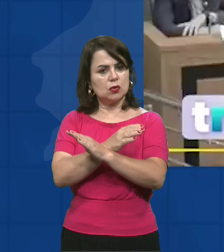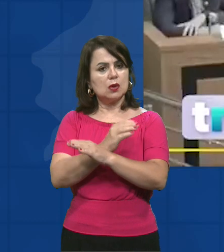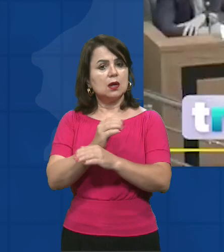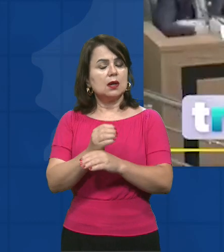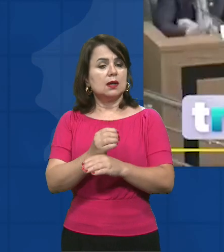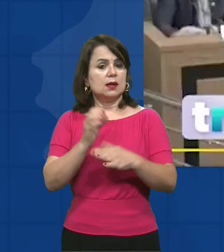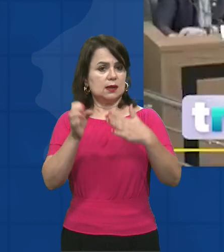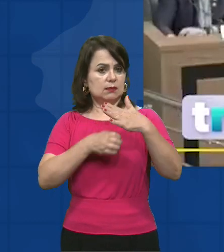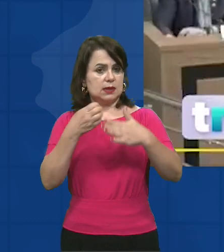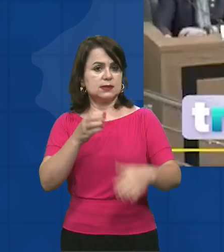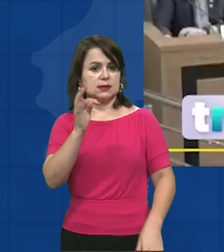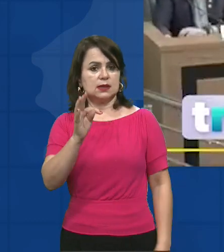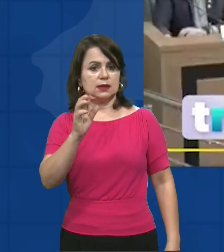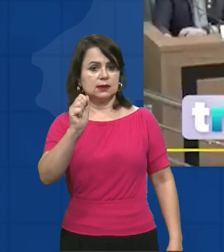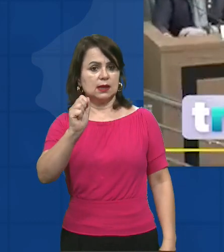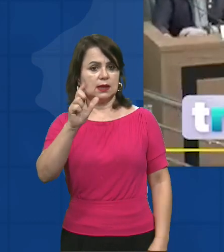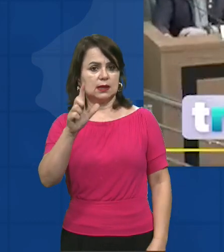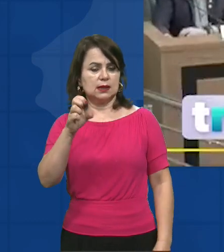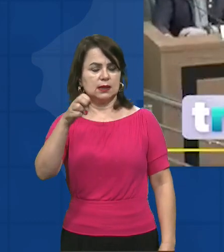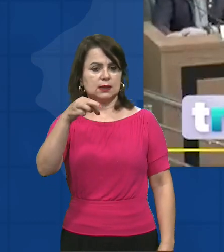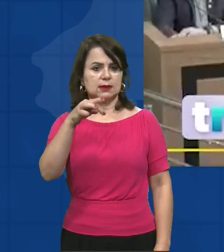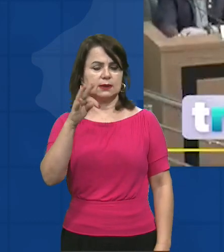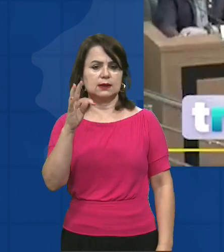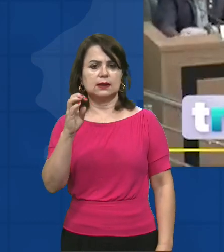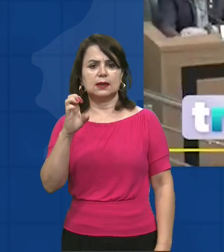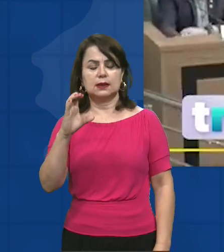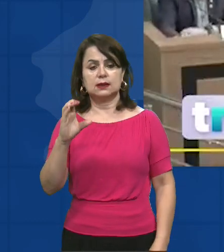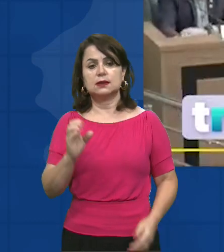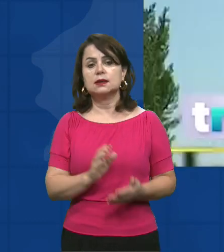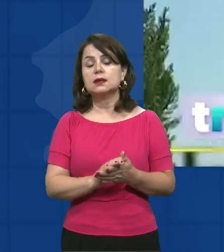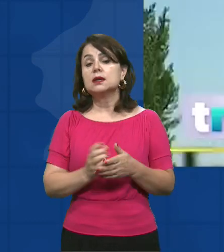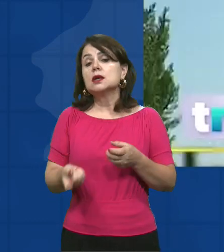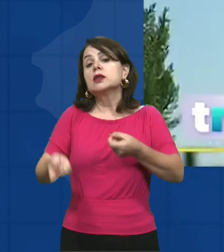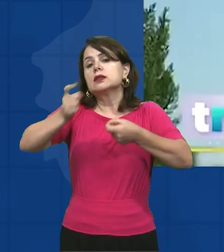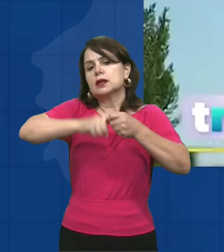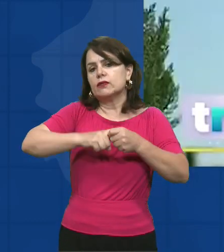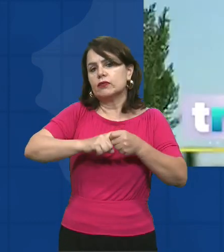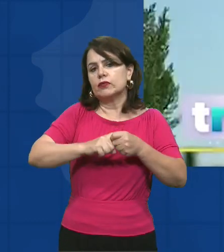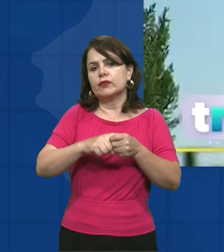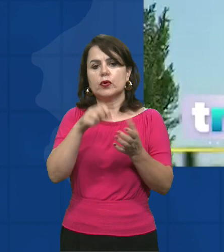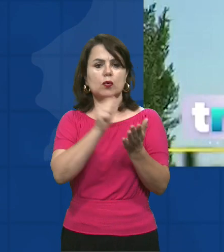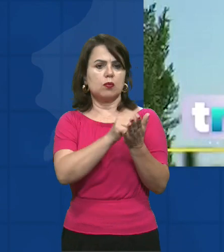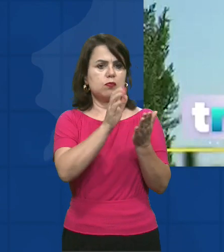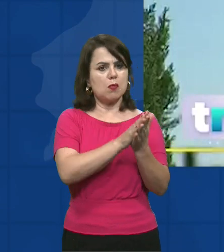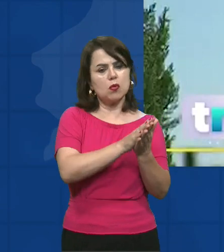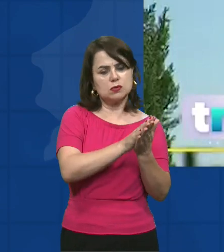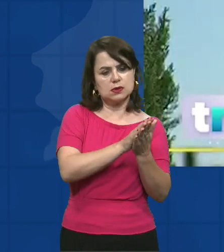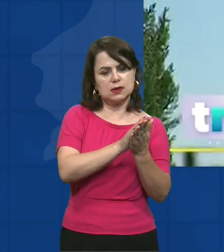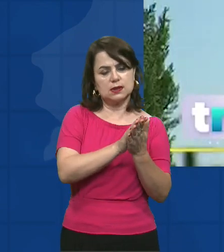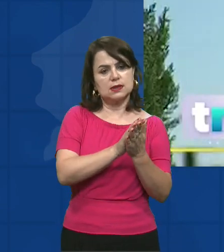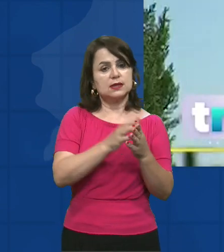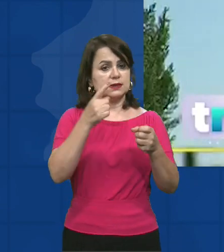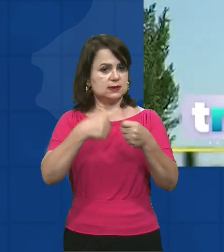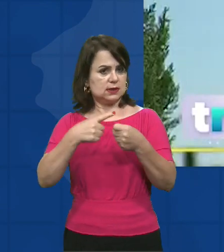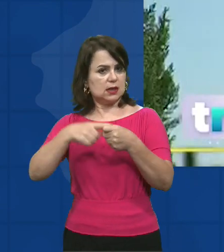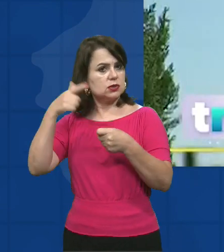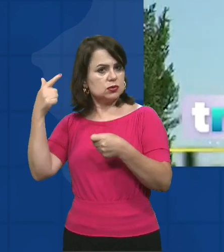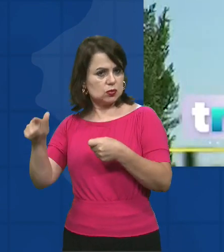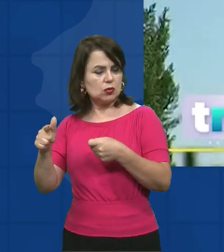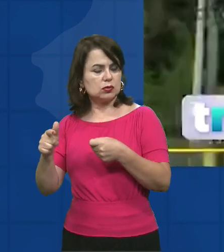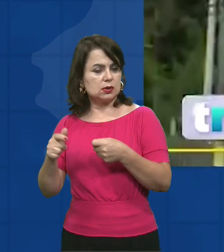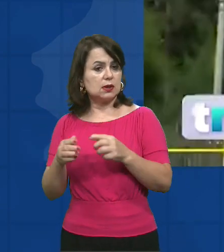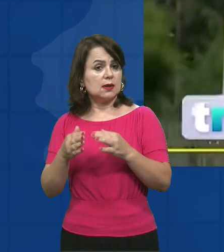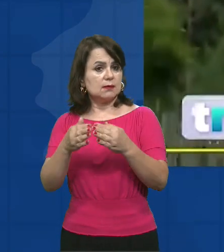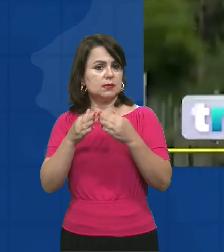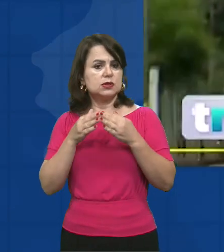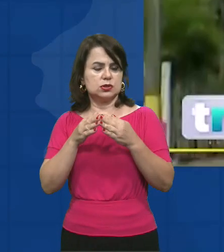a devolução dos valores de todas as multas aplicadas aos motoristas e pede a suspensão imediata do funcionamento dos